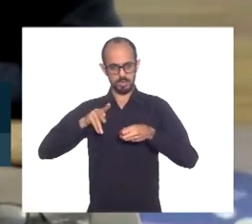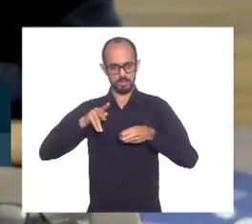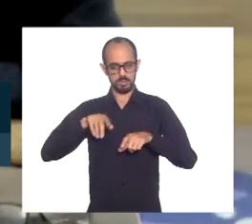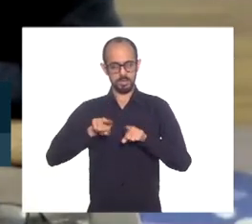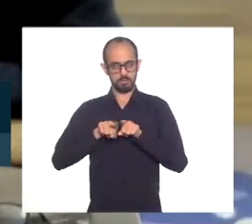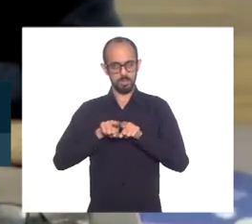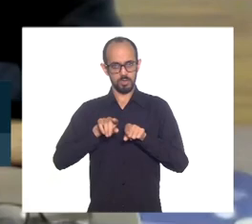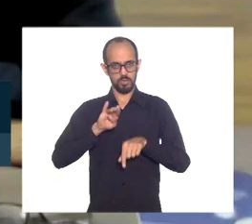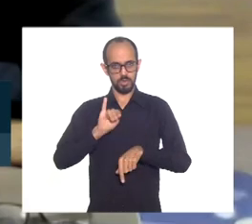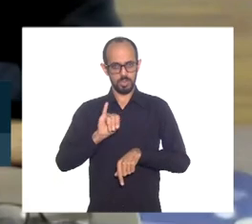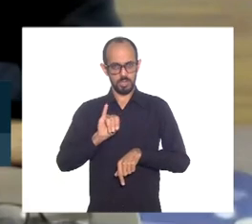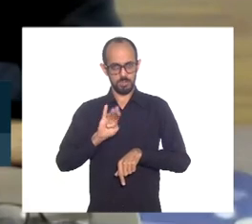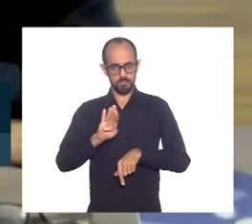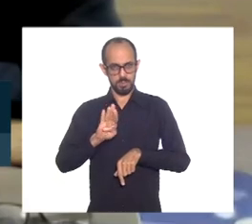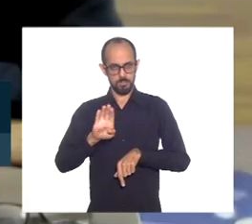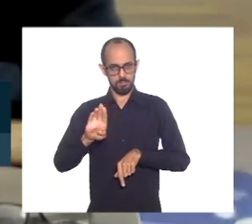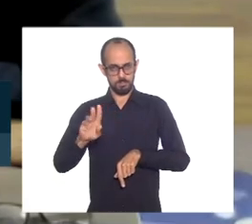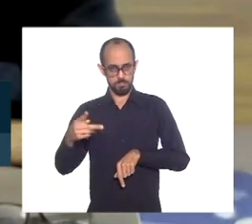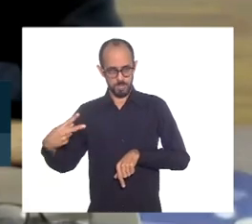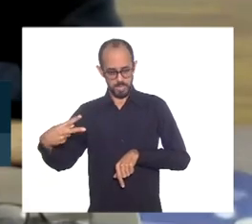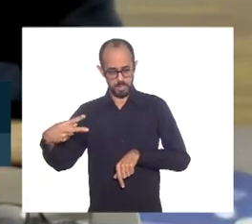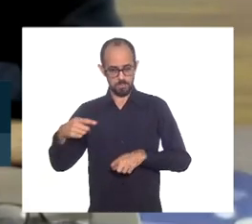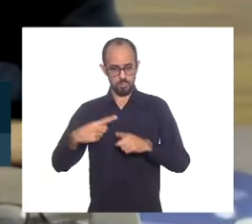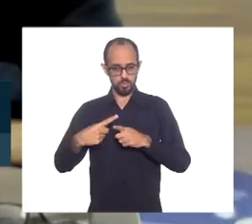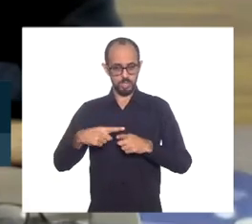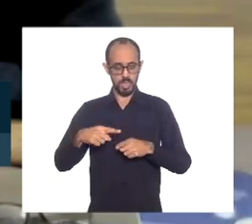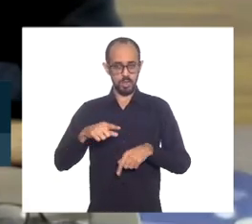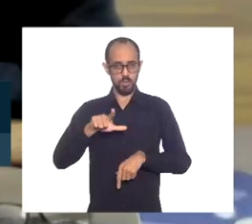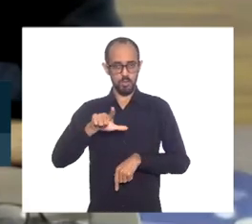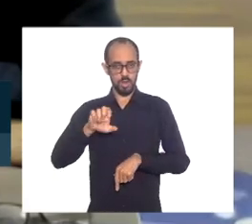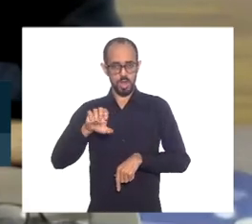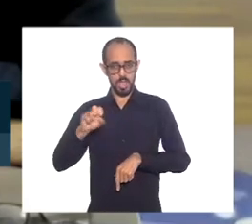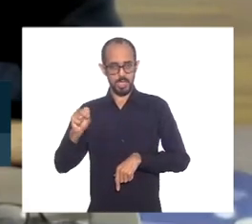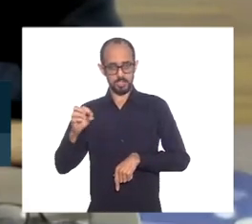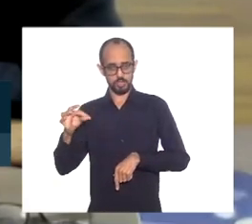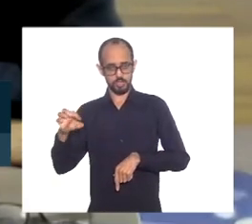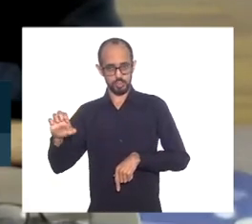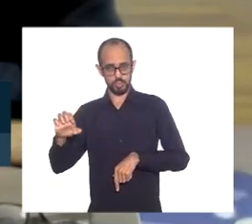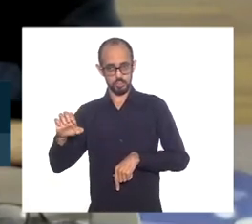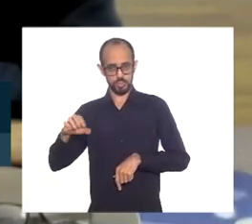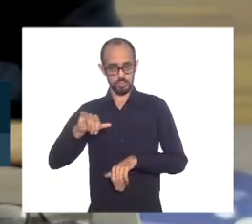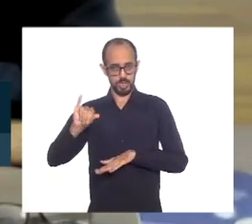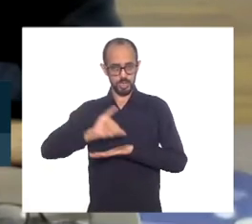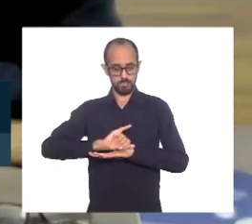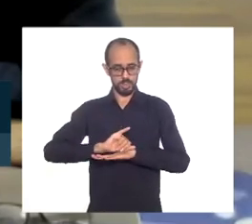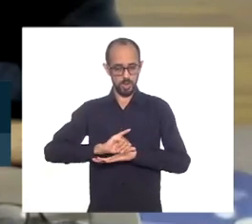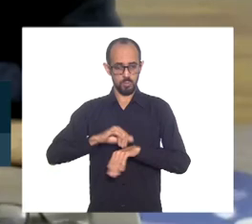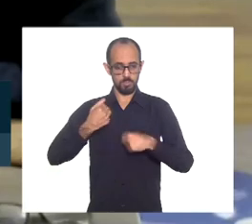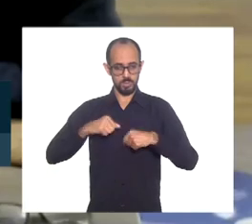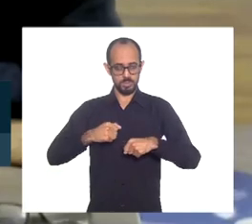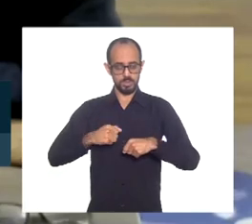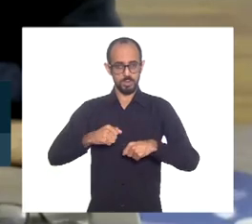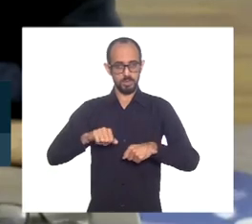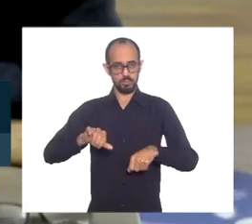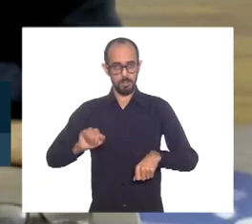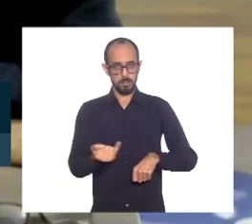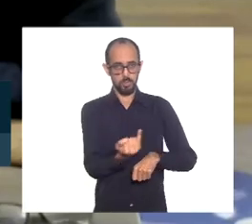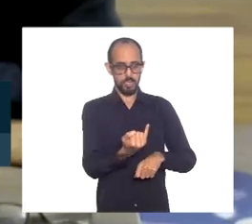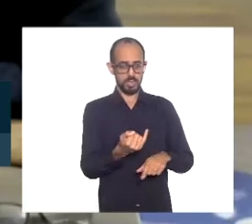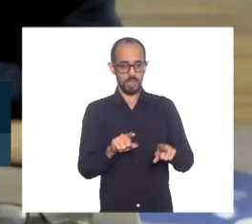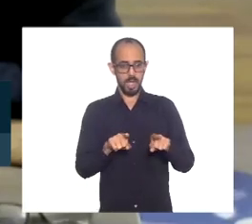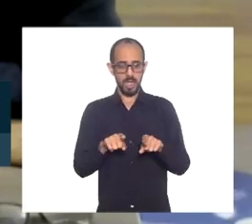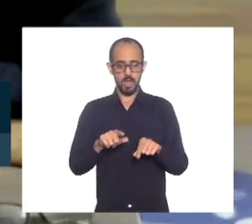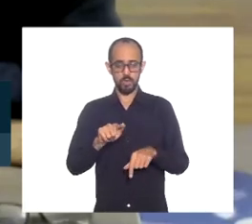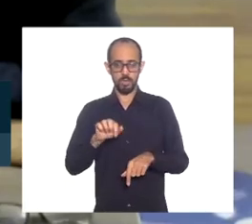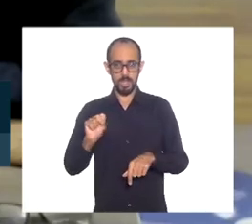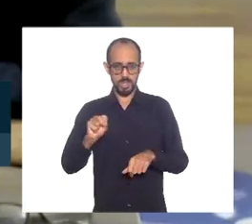nós precisamos, no leste metropolitano ali, tirar proveito da industrialização e do